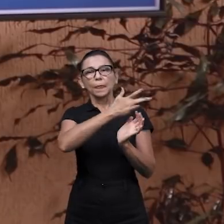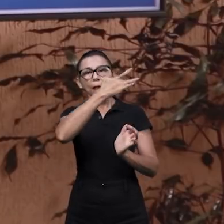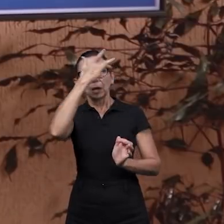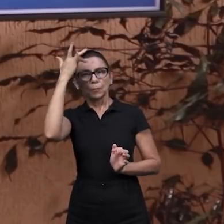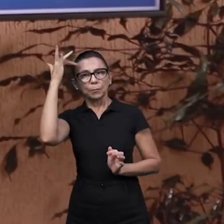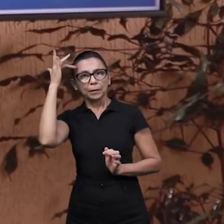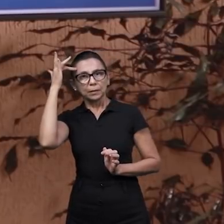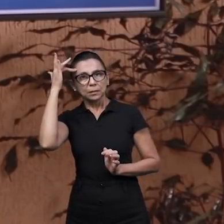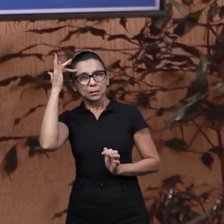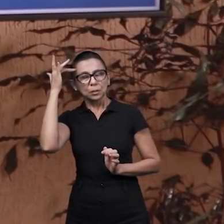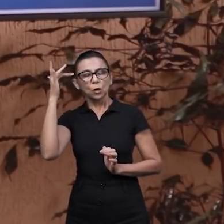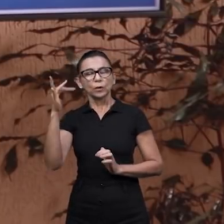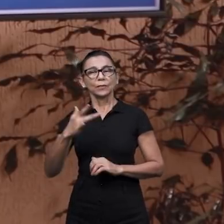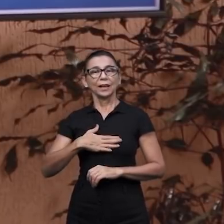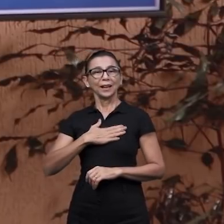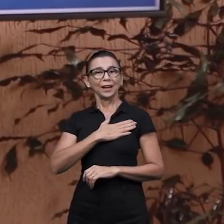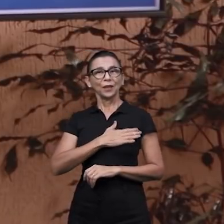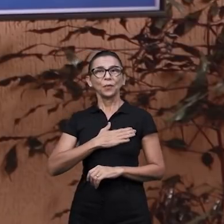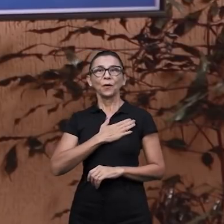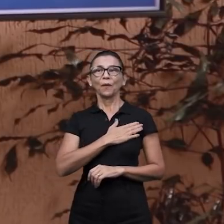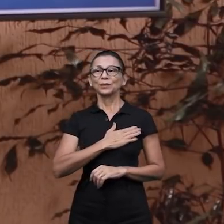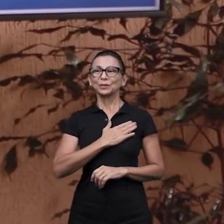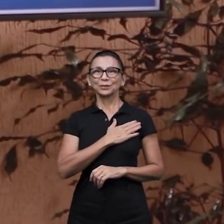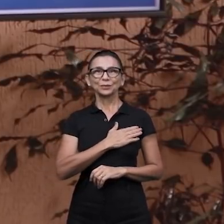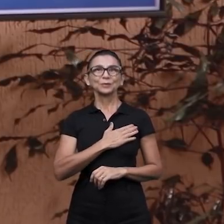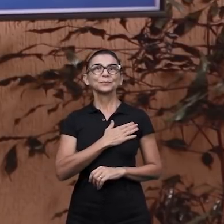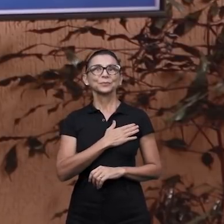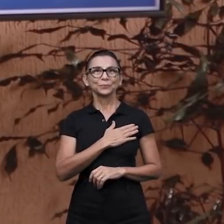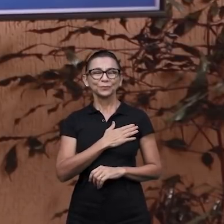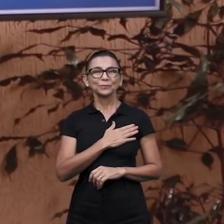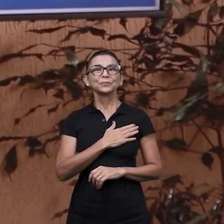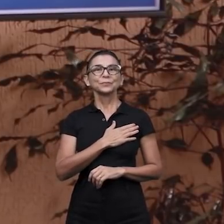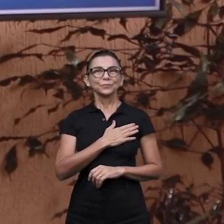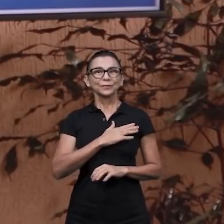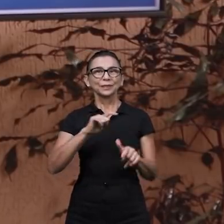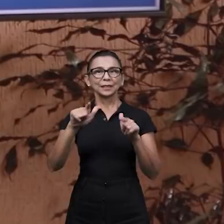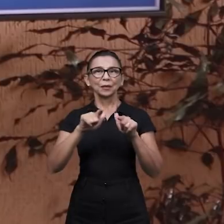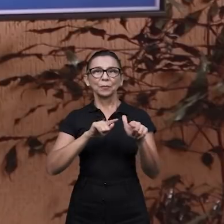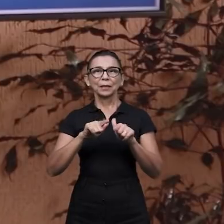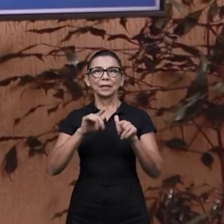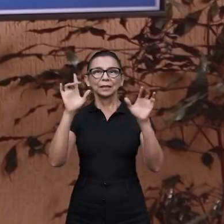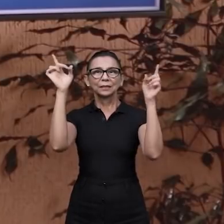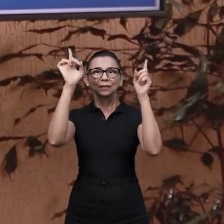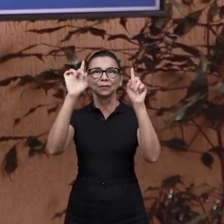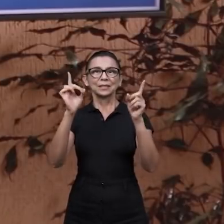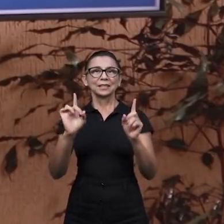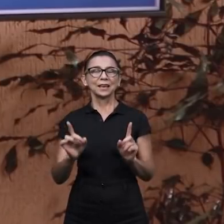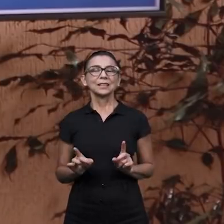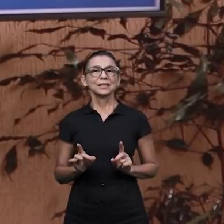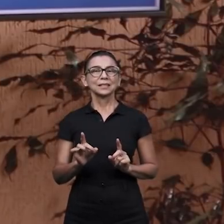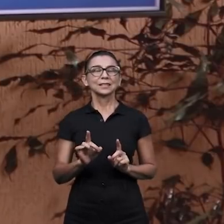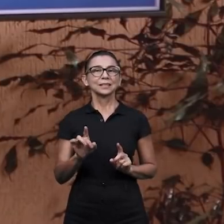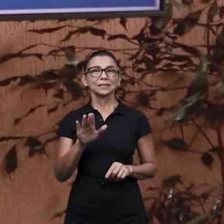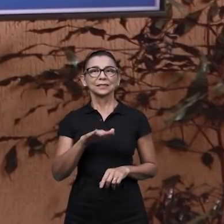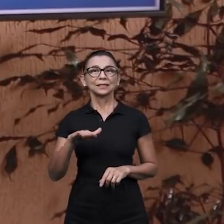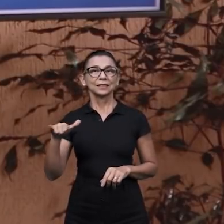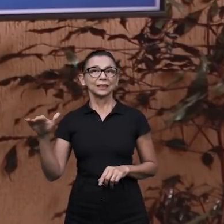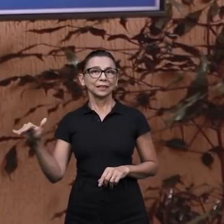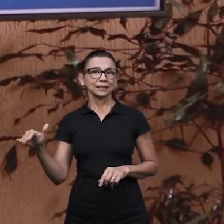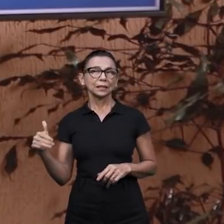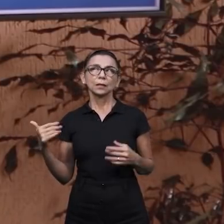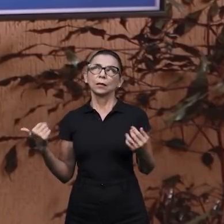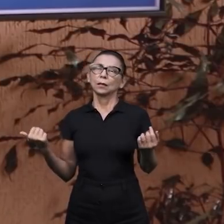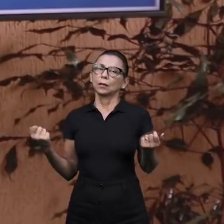se identificar com o trabalho, ela pode sim trabalhar com essas crianças com deficiência.